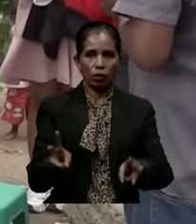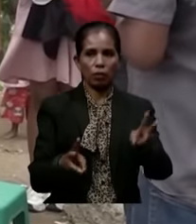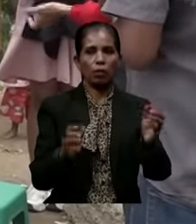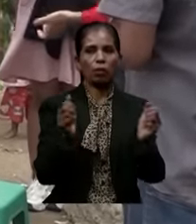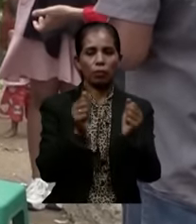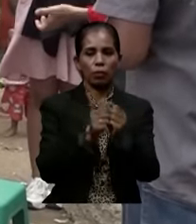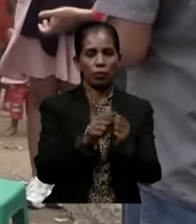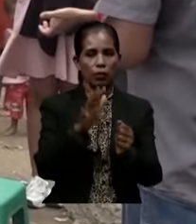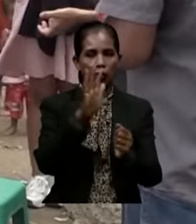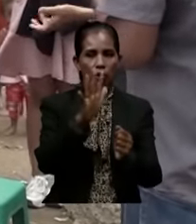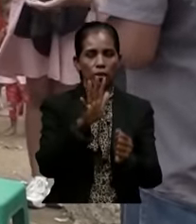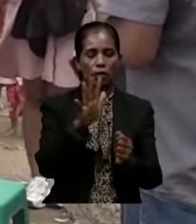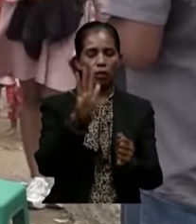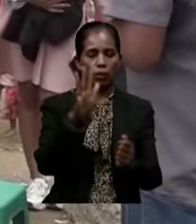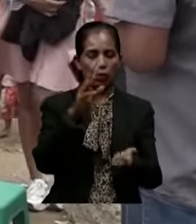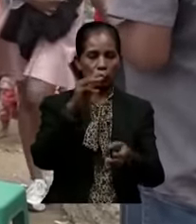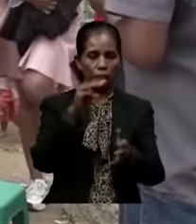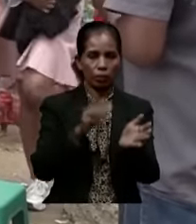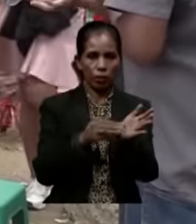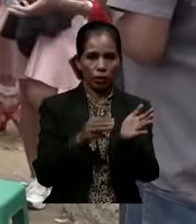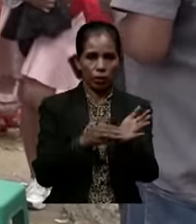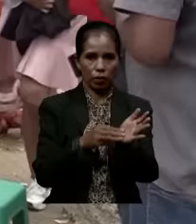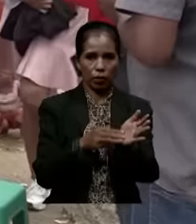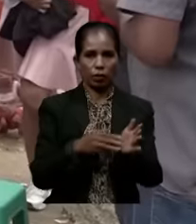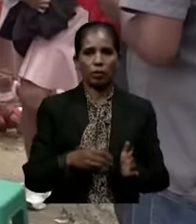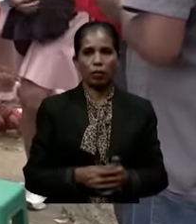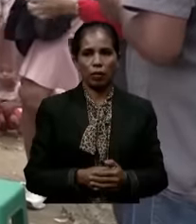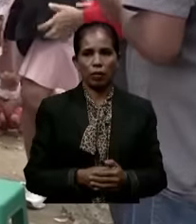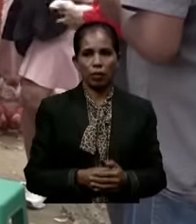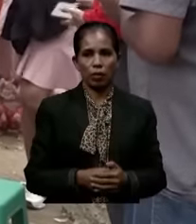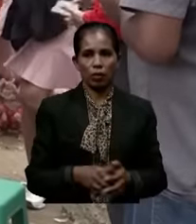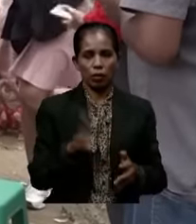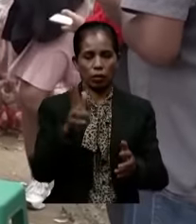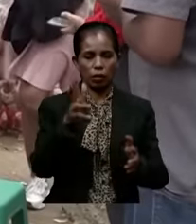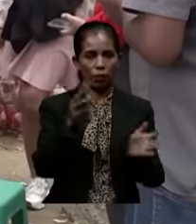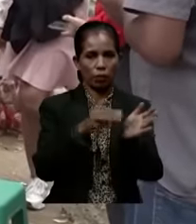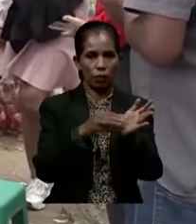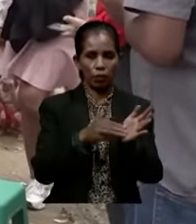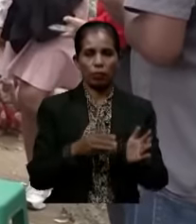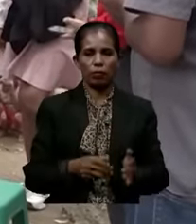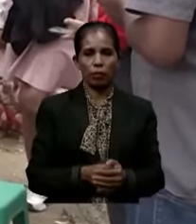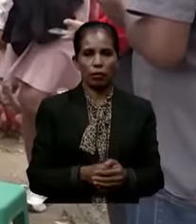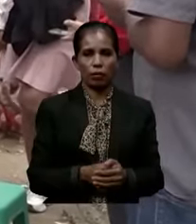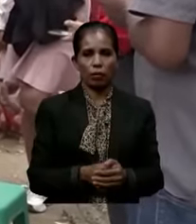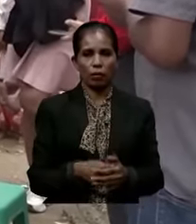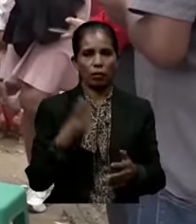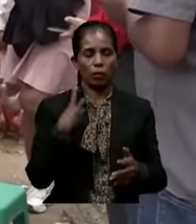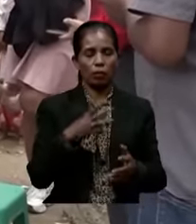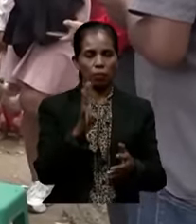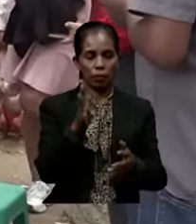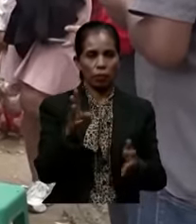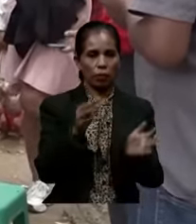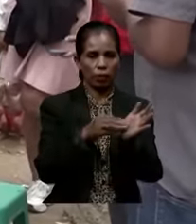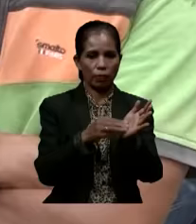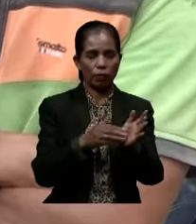A mí le un mismo meter, a mí le pan tiene pul meter. Tiene pul meter, otro am pul meter.